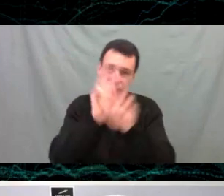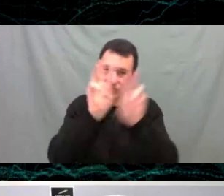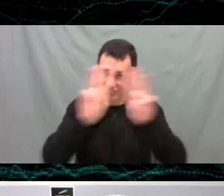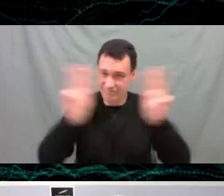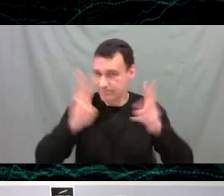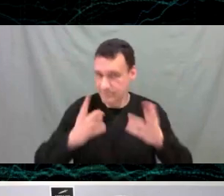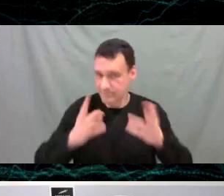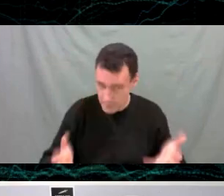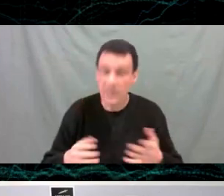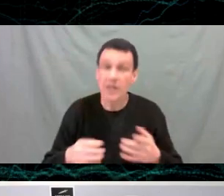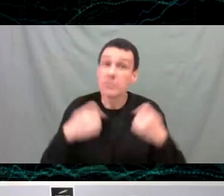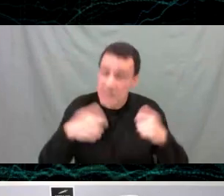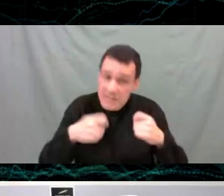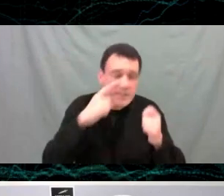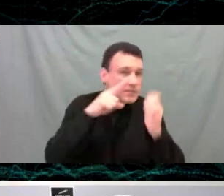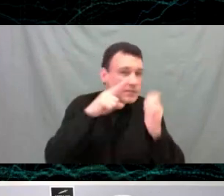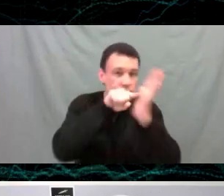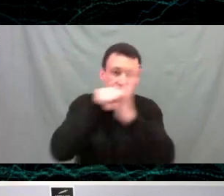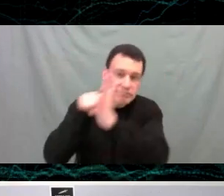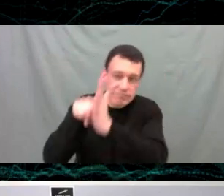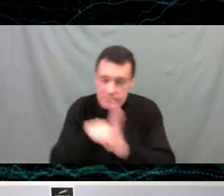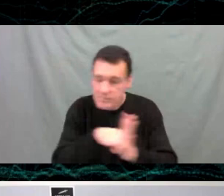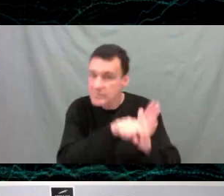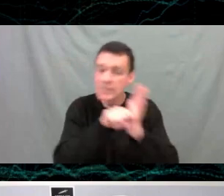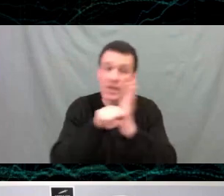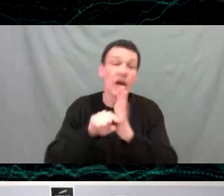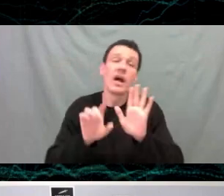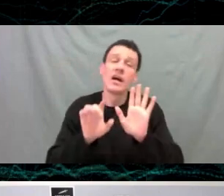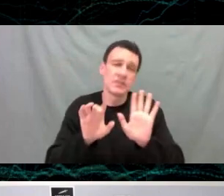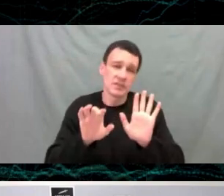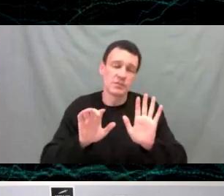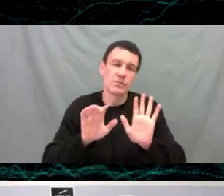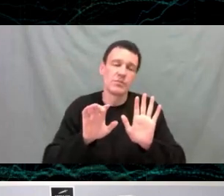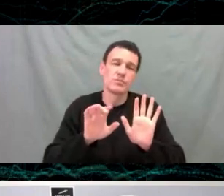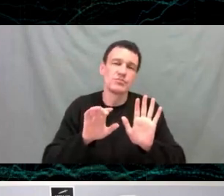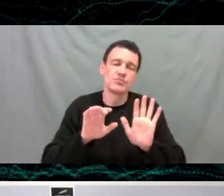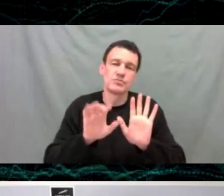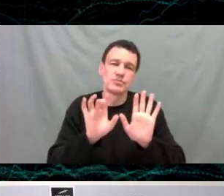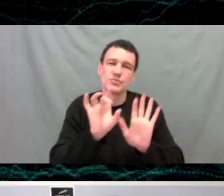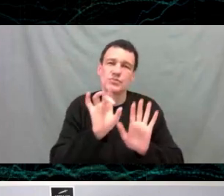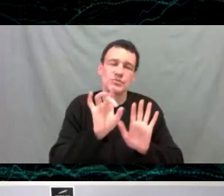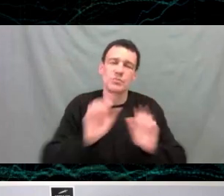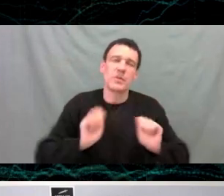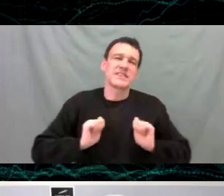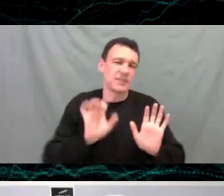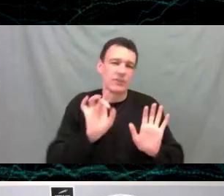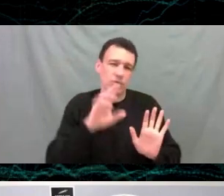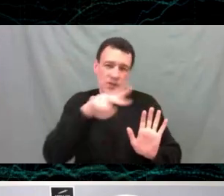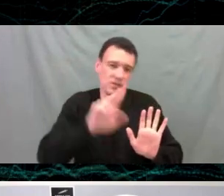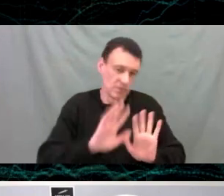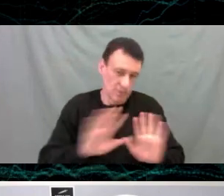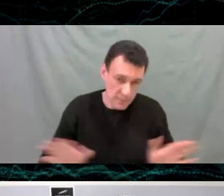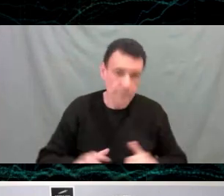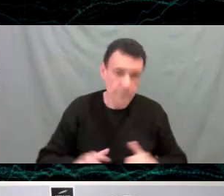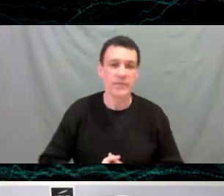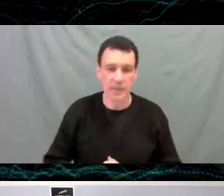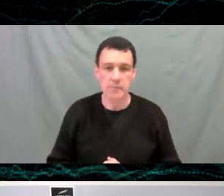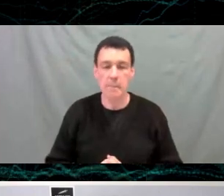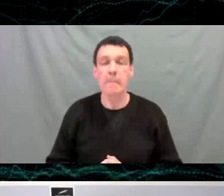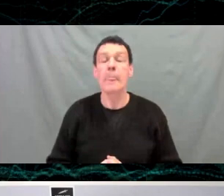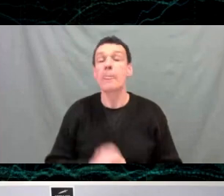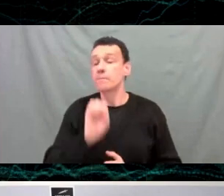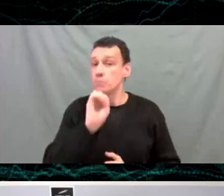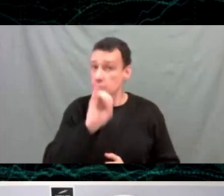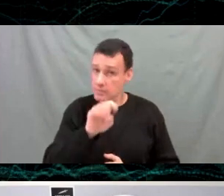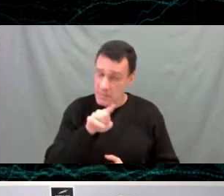fazer as verificações da forma passiva. Resumidamente isso, mas no caso ele é um puller para aqueles hosts que estão inacessíveis. Então você tem um processo para aqueles que